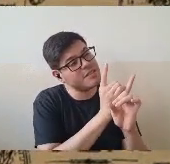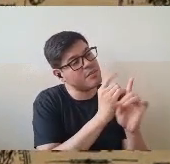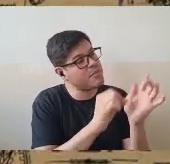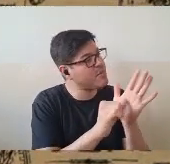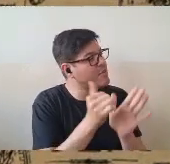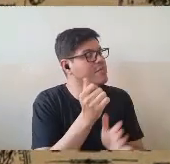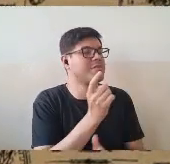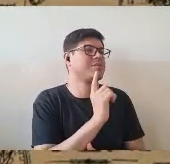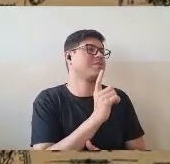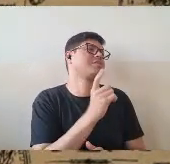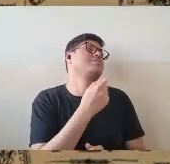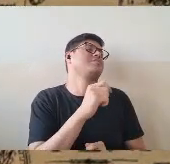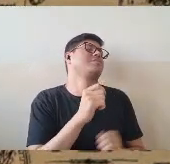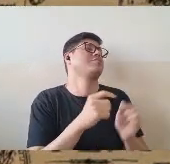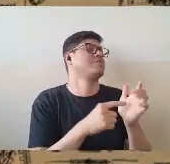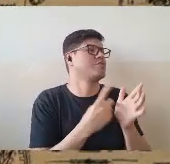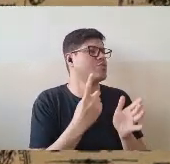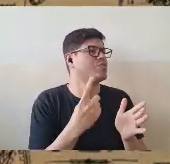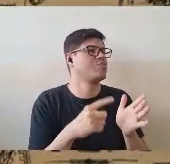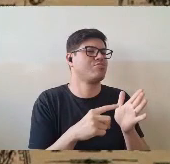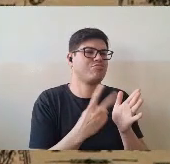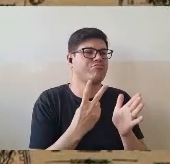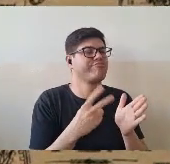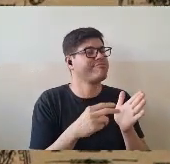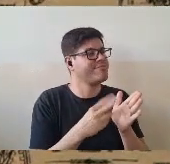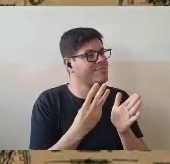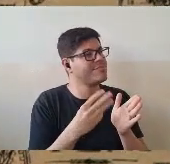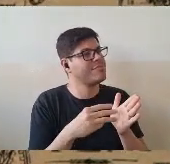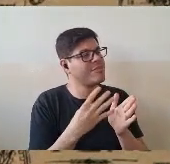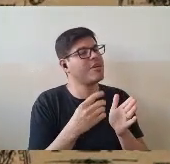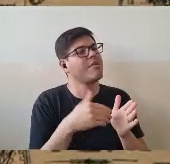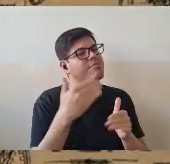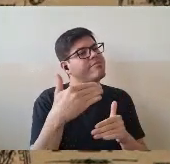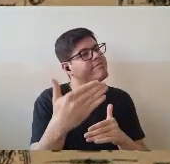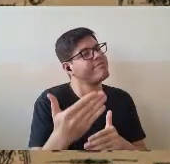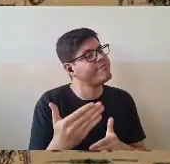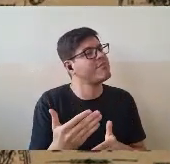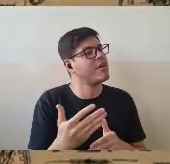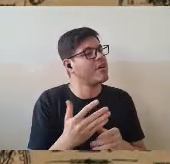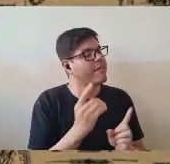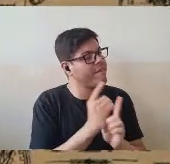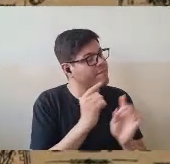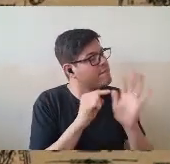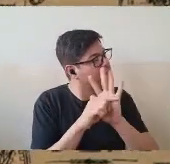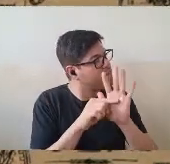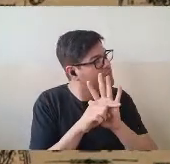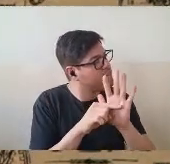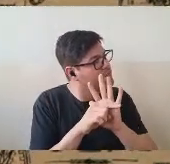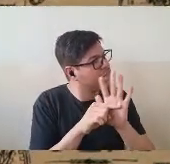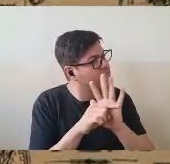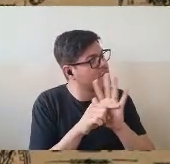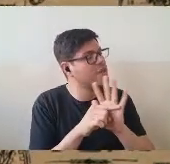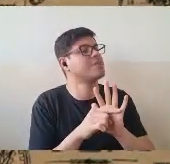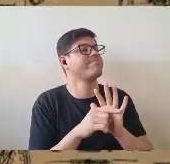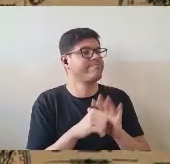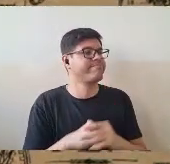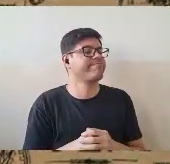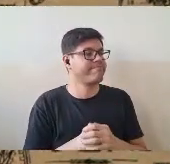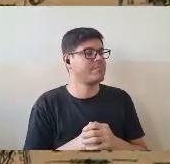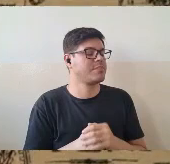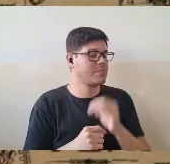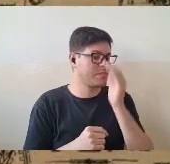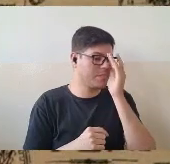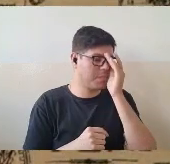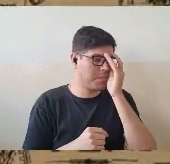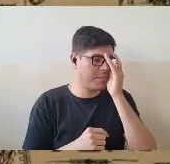realmente registrar que é aquilo mesmo que você estava pensando. Tá? Existe mesmo. Você faz um perfil psicológico da mãe, se